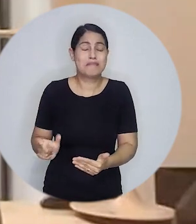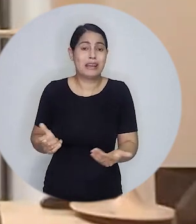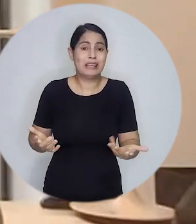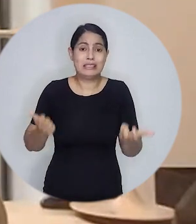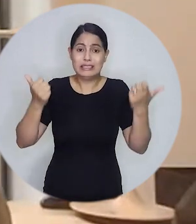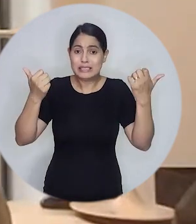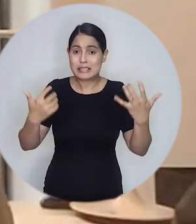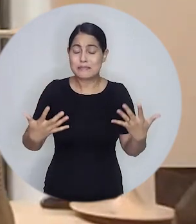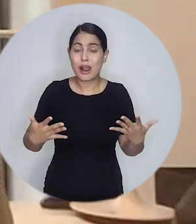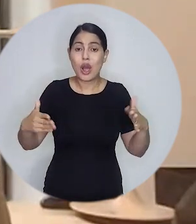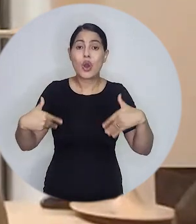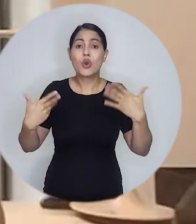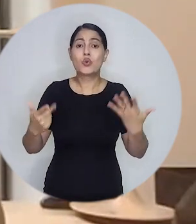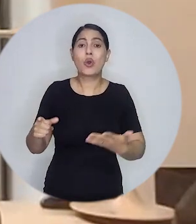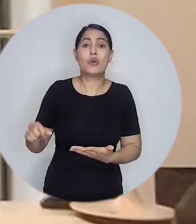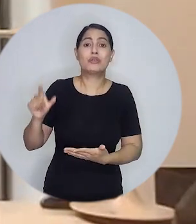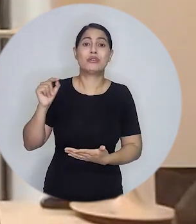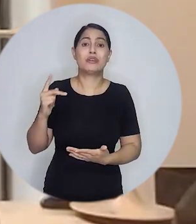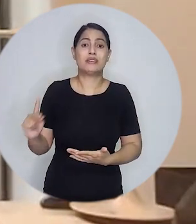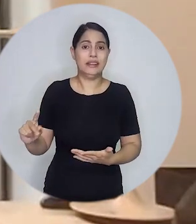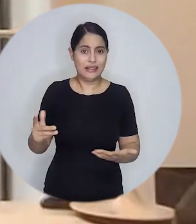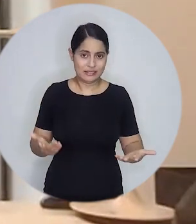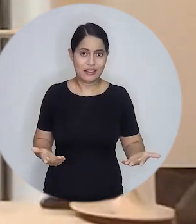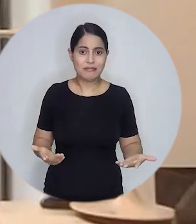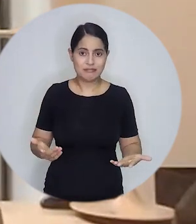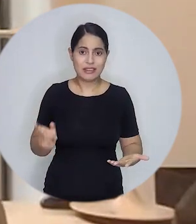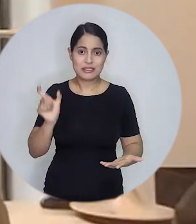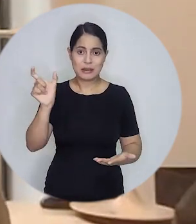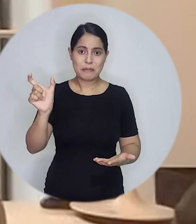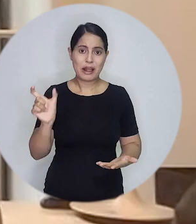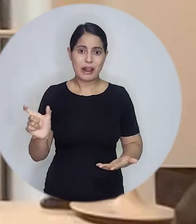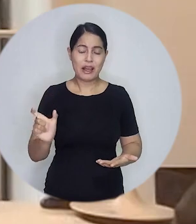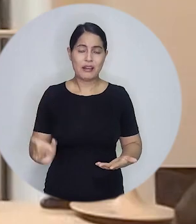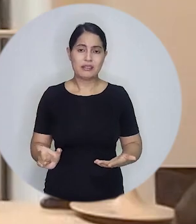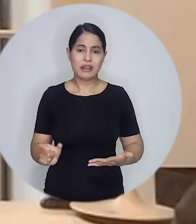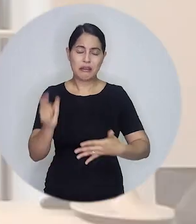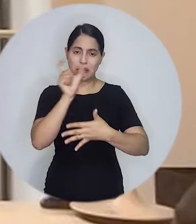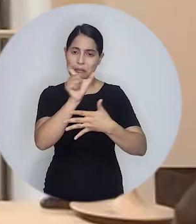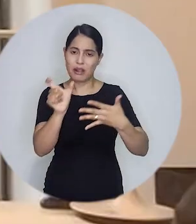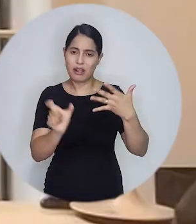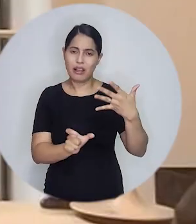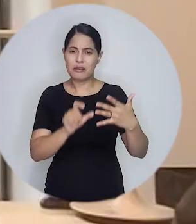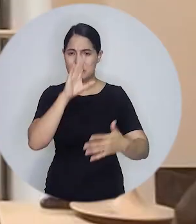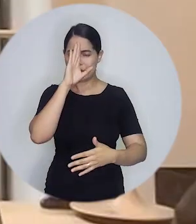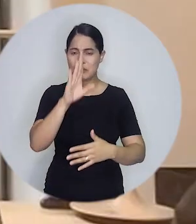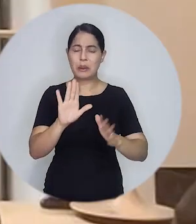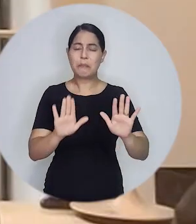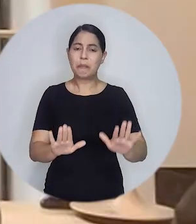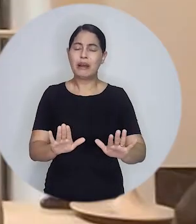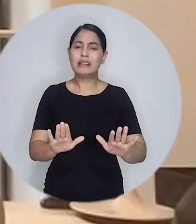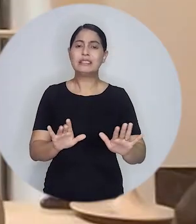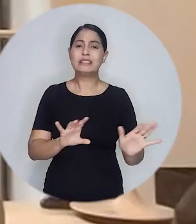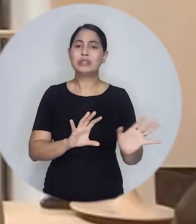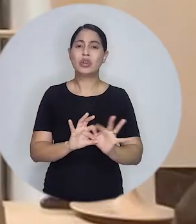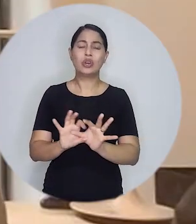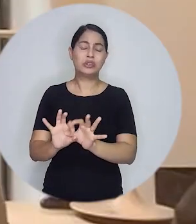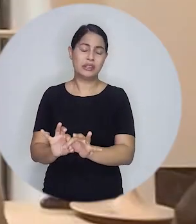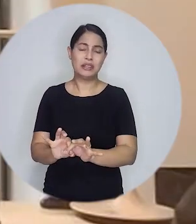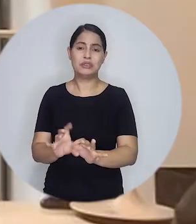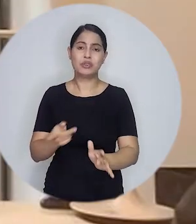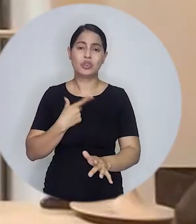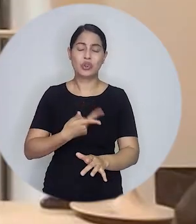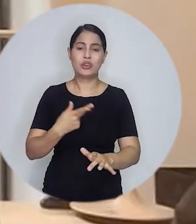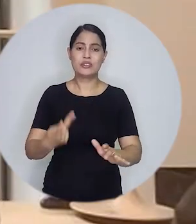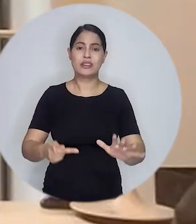que o definem que é difícil até escolher, eu diria, as principais, né? Mas